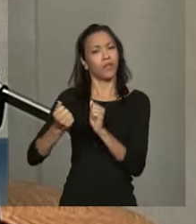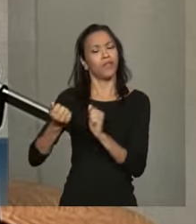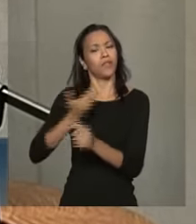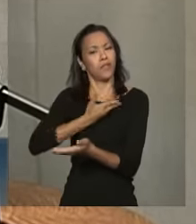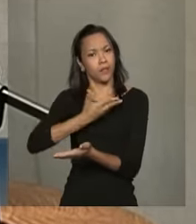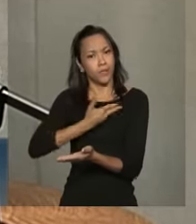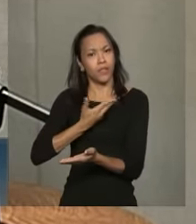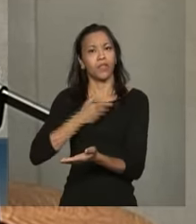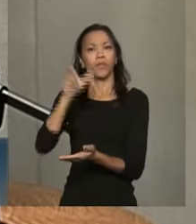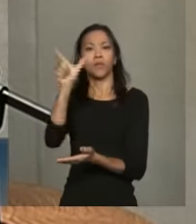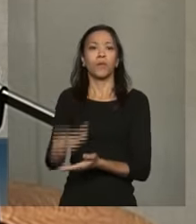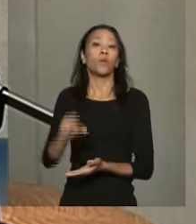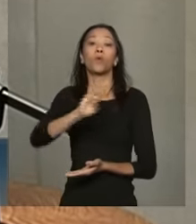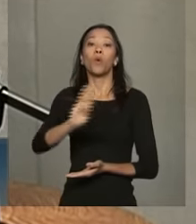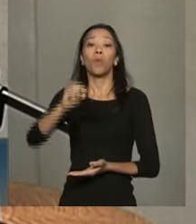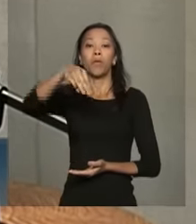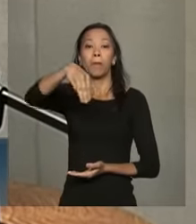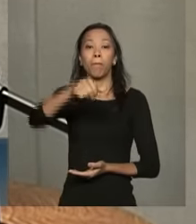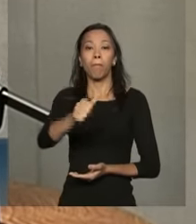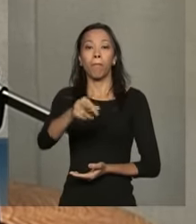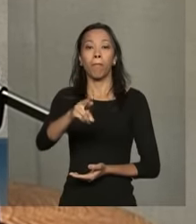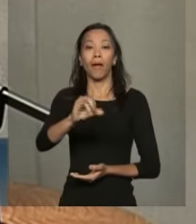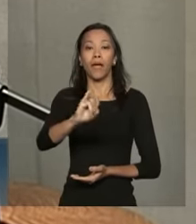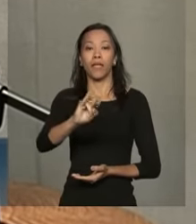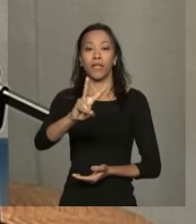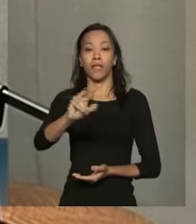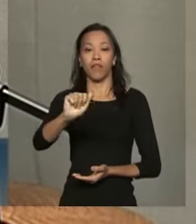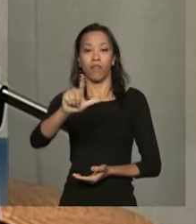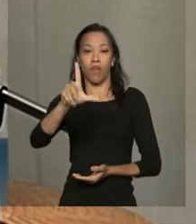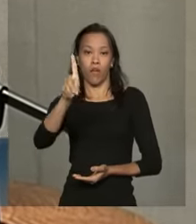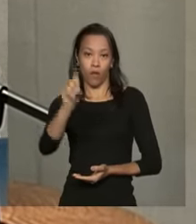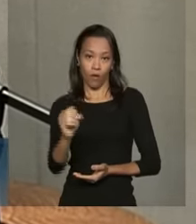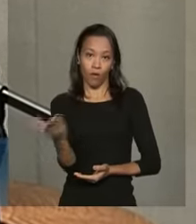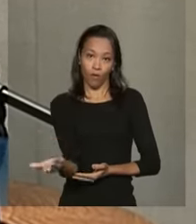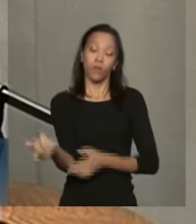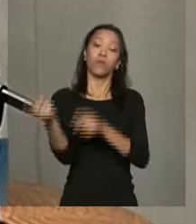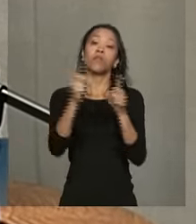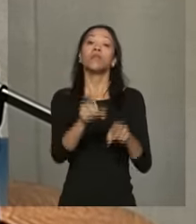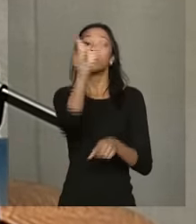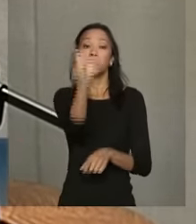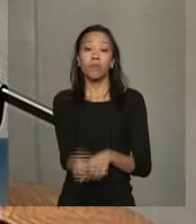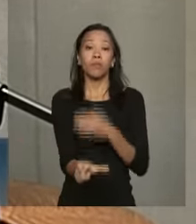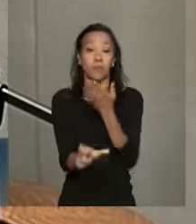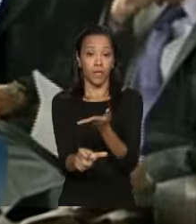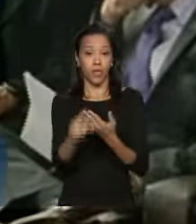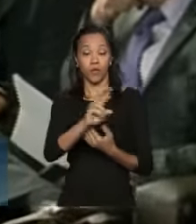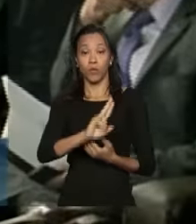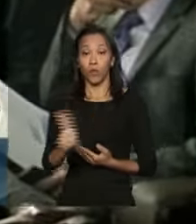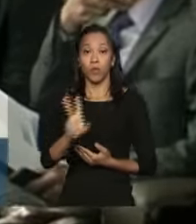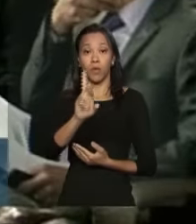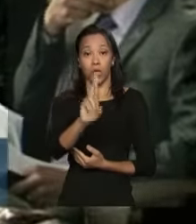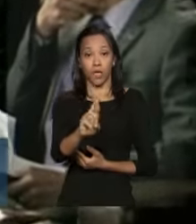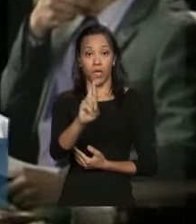Marivaldo Pereira caro amigo Defensor Público Geral da União Ram